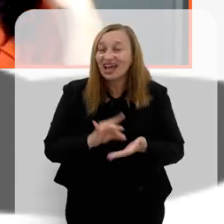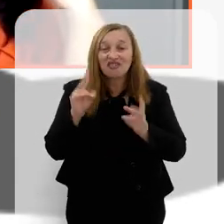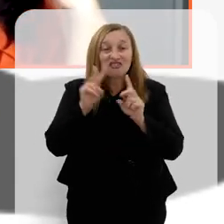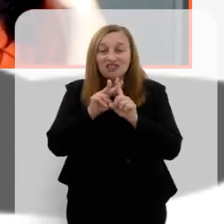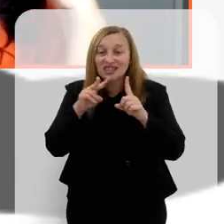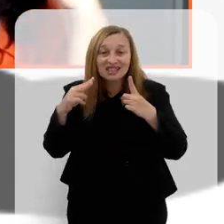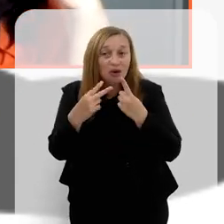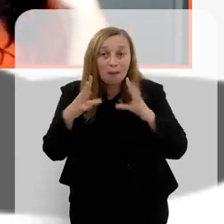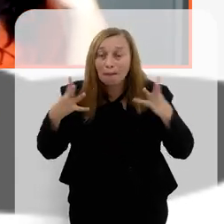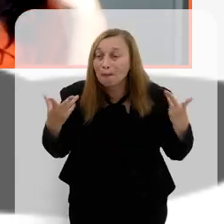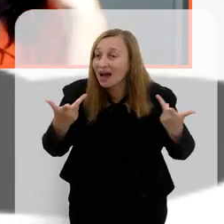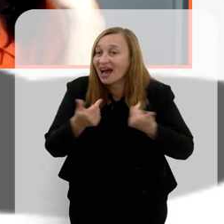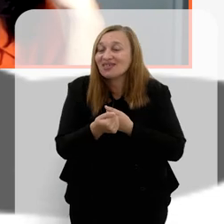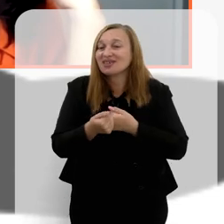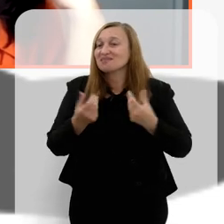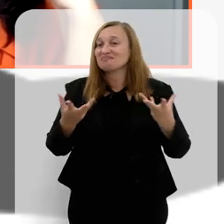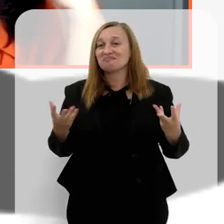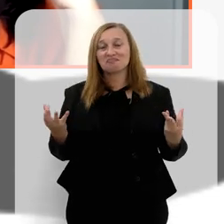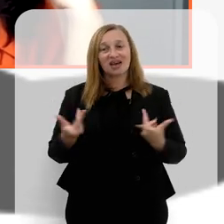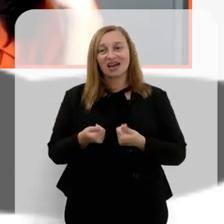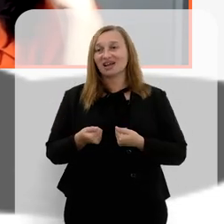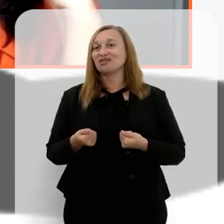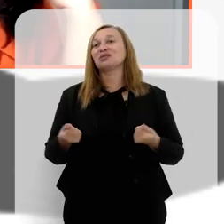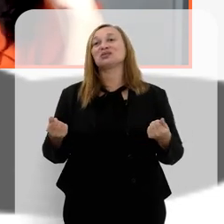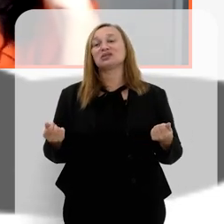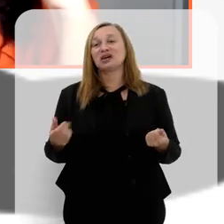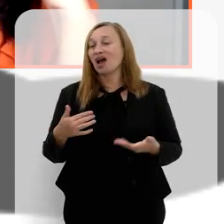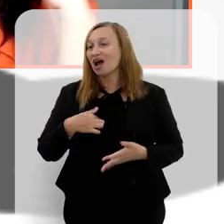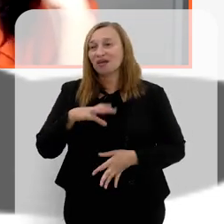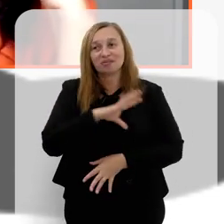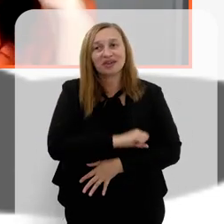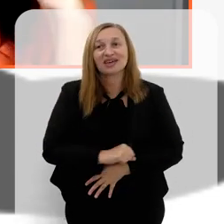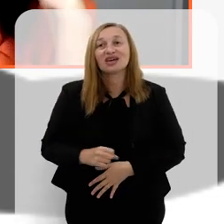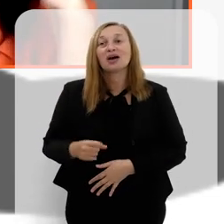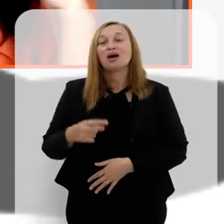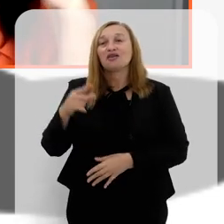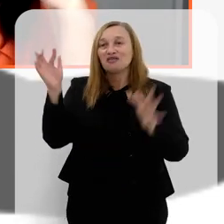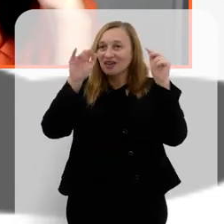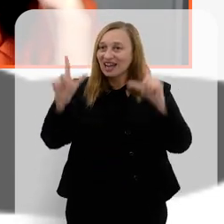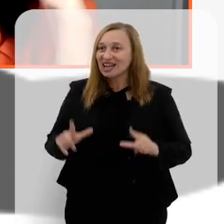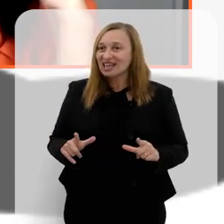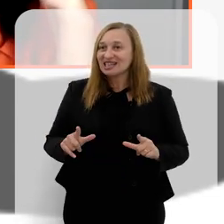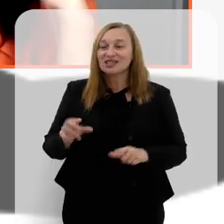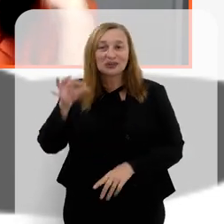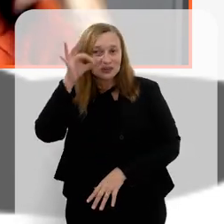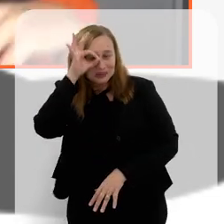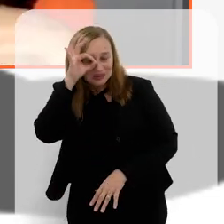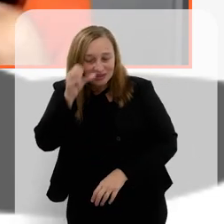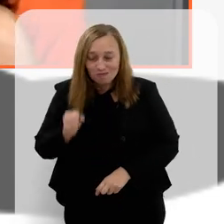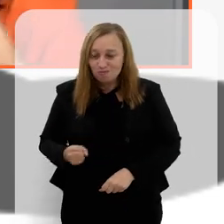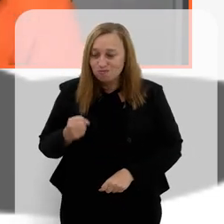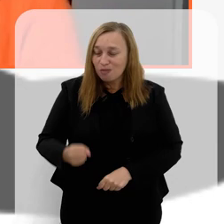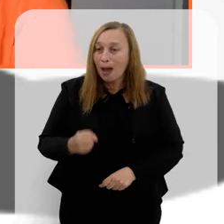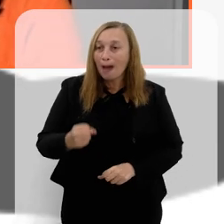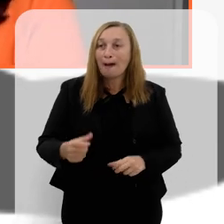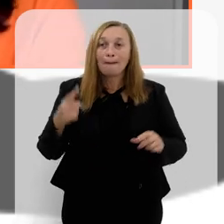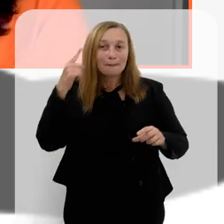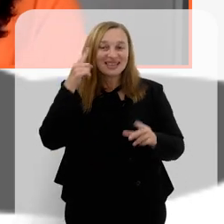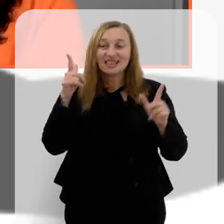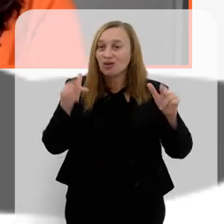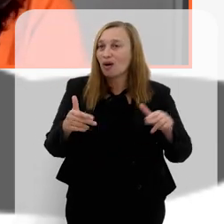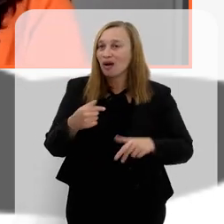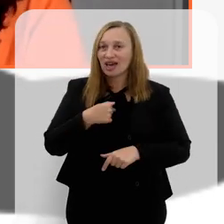é? Que visão, que se... olha, memorável, adorei. Fico feliz que o Gandhi pense como eu. Isso é